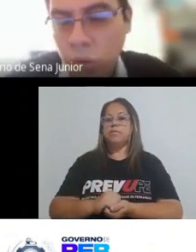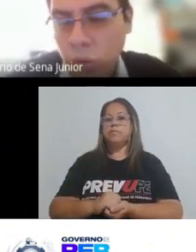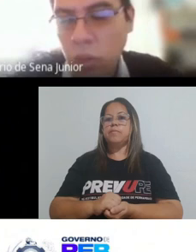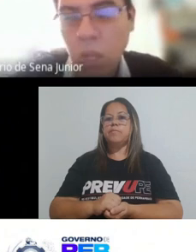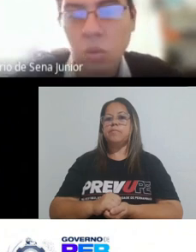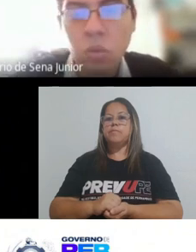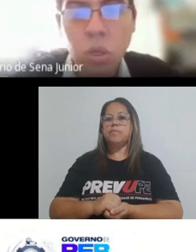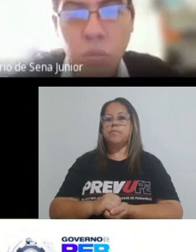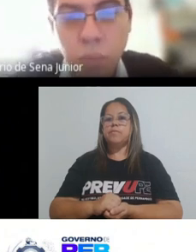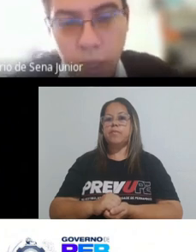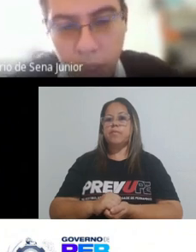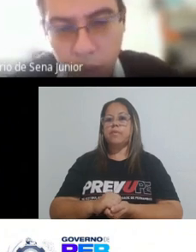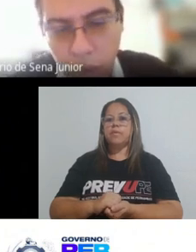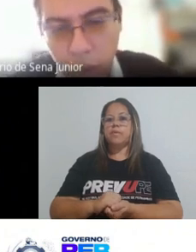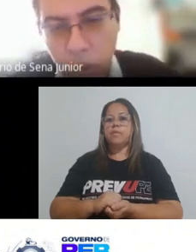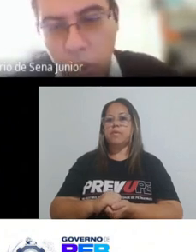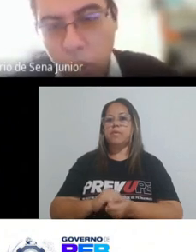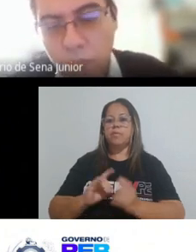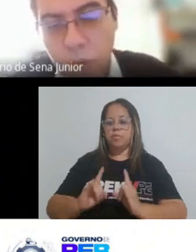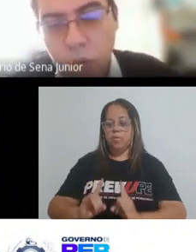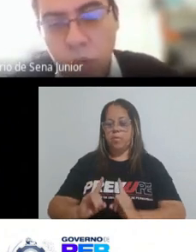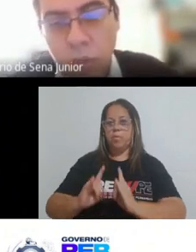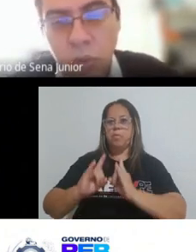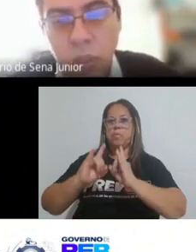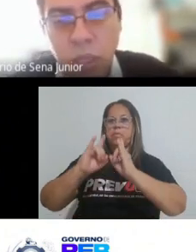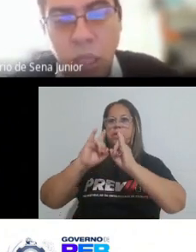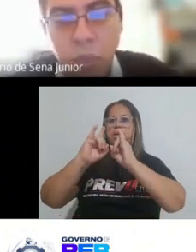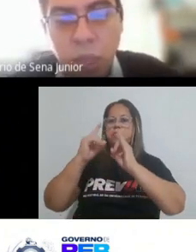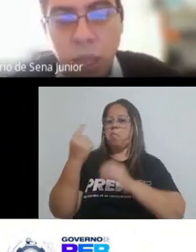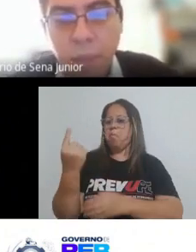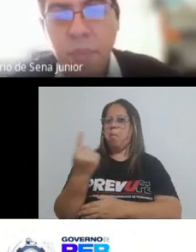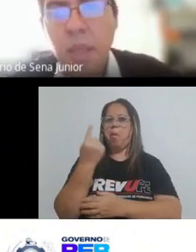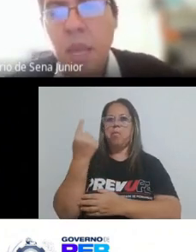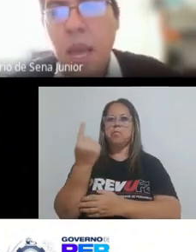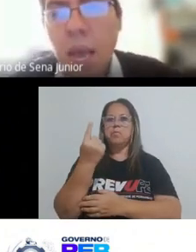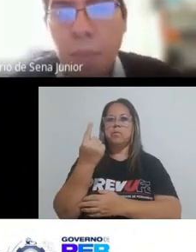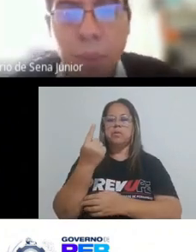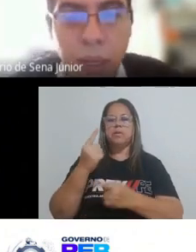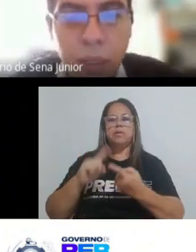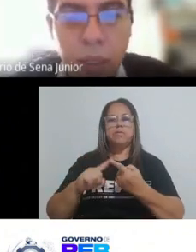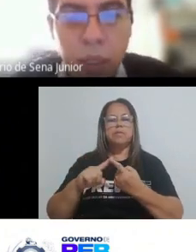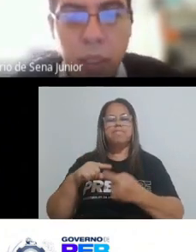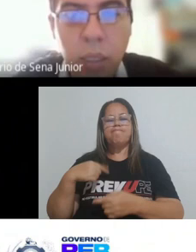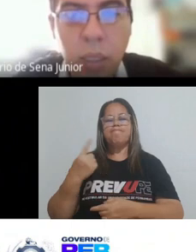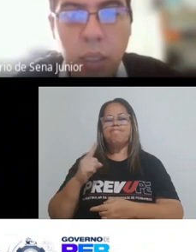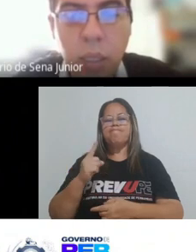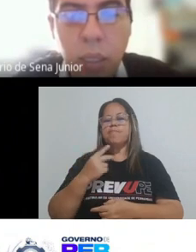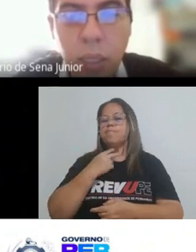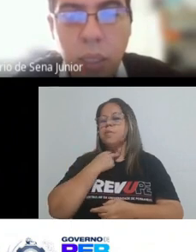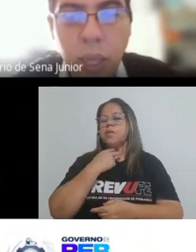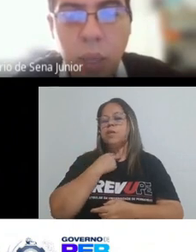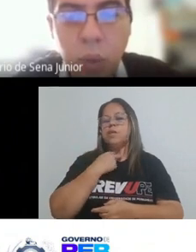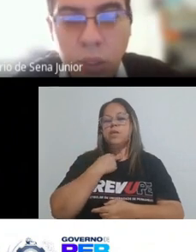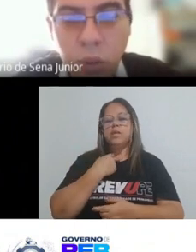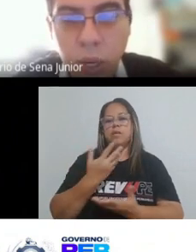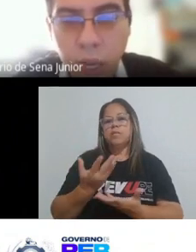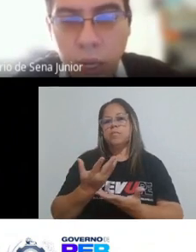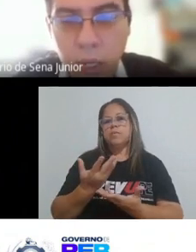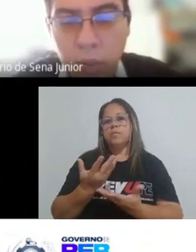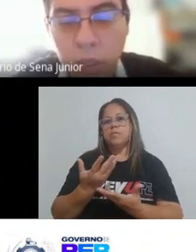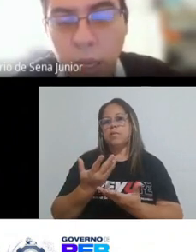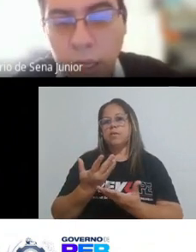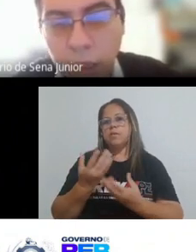da altura do prédio. Então, não podemos determinar a partir da equação